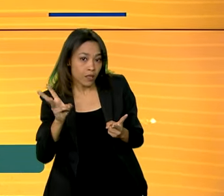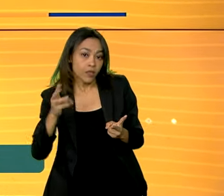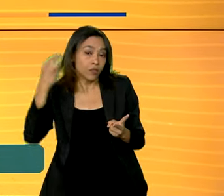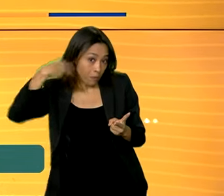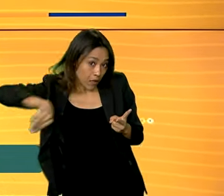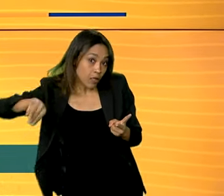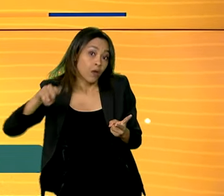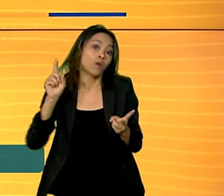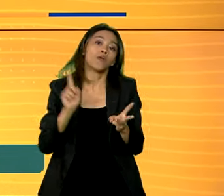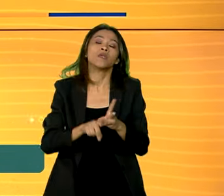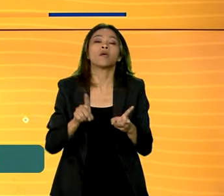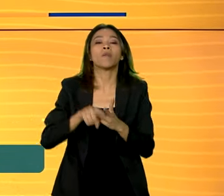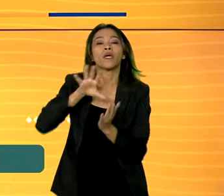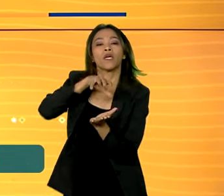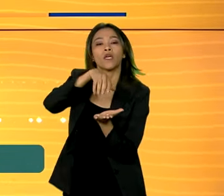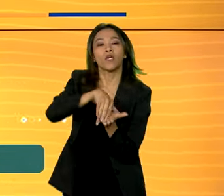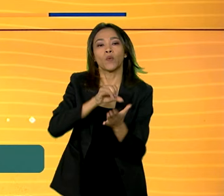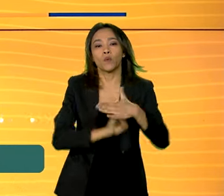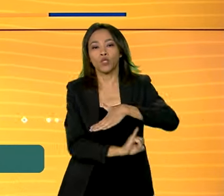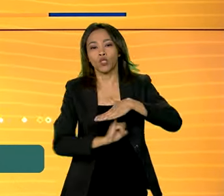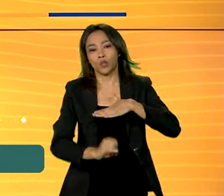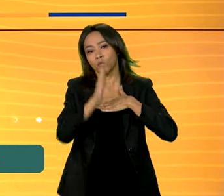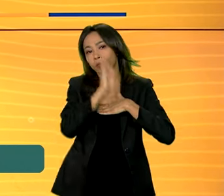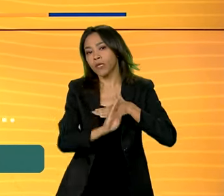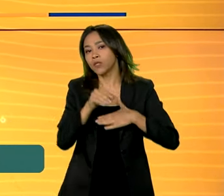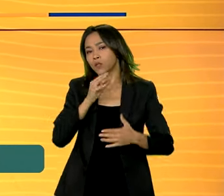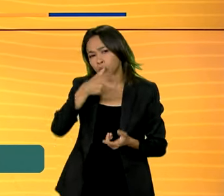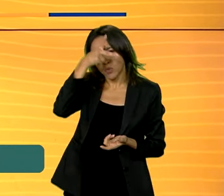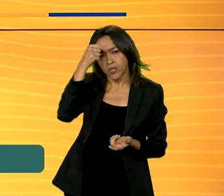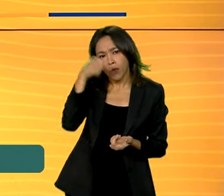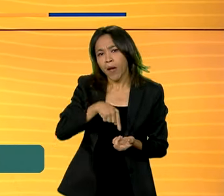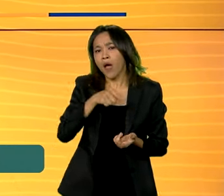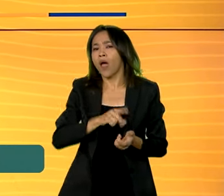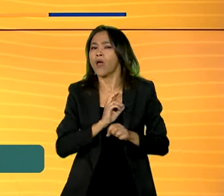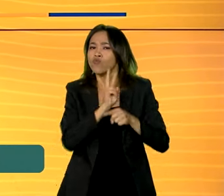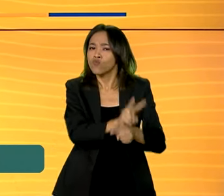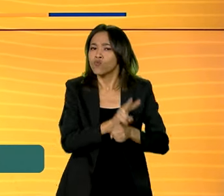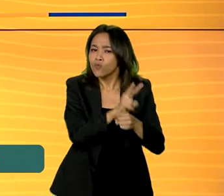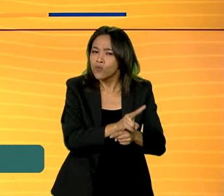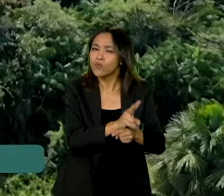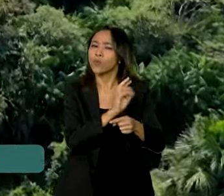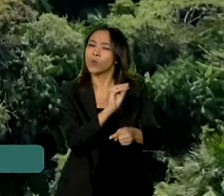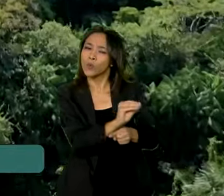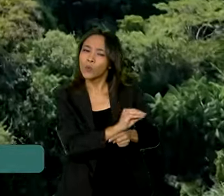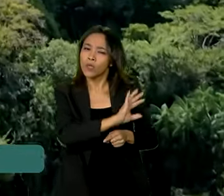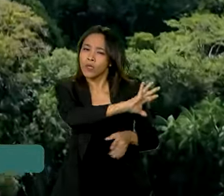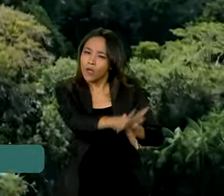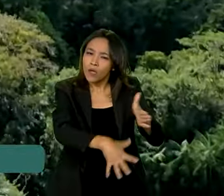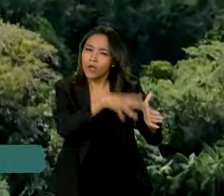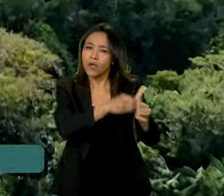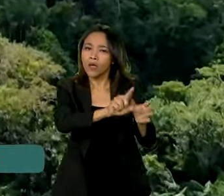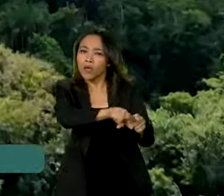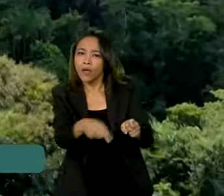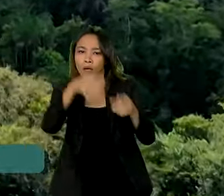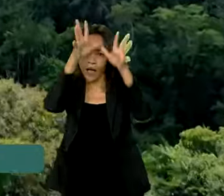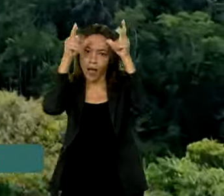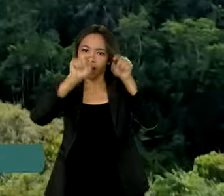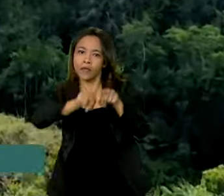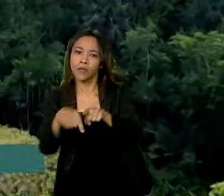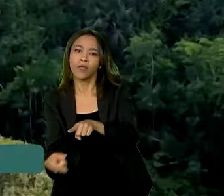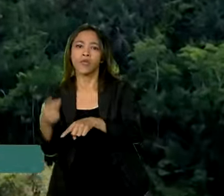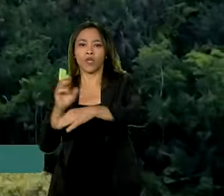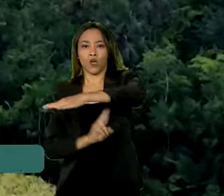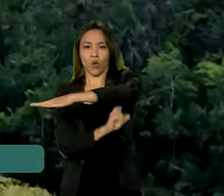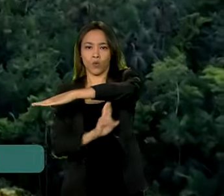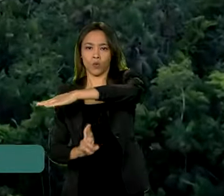de Administração Municipal para ações no Amazonas, Acre e Rondônia. Esse anúncio foi feito durante